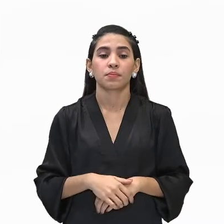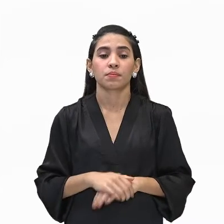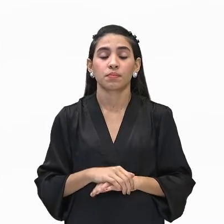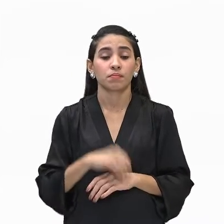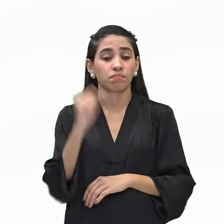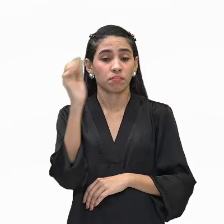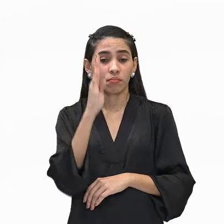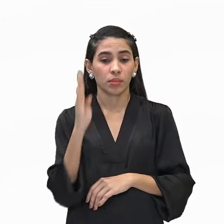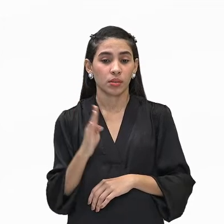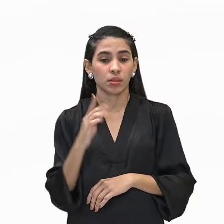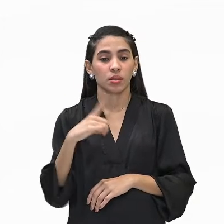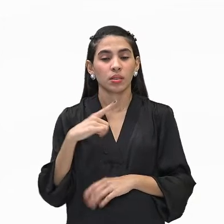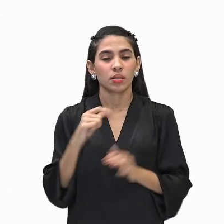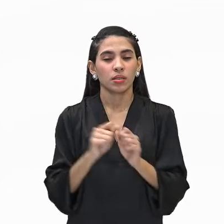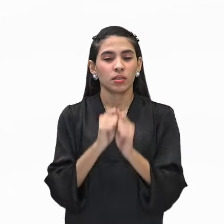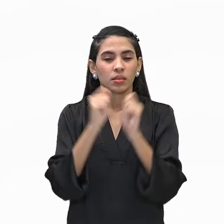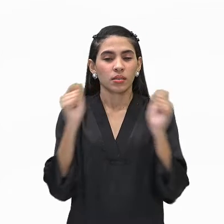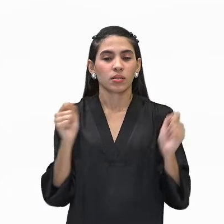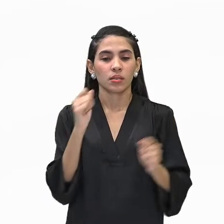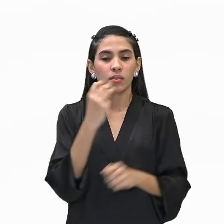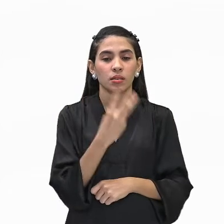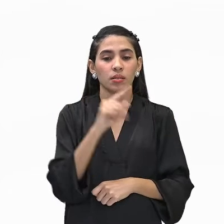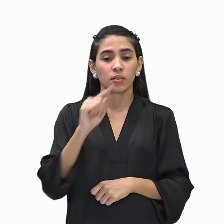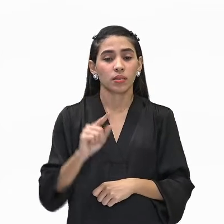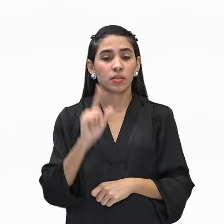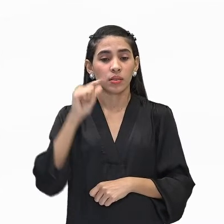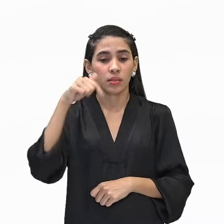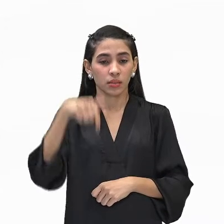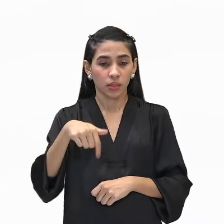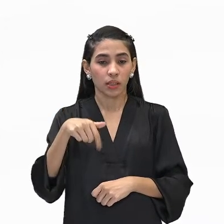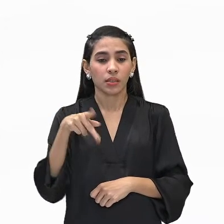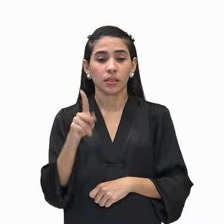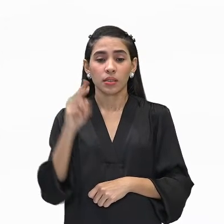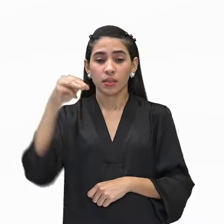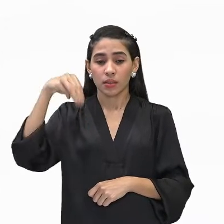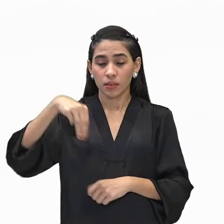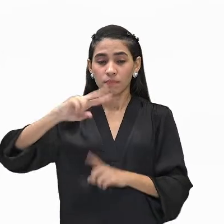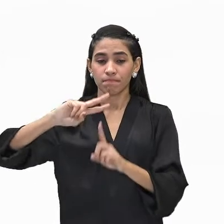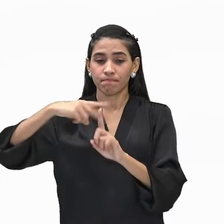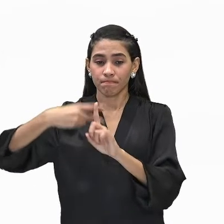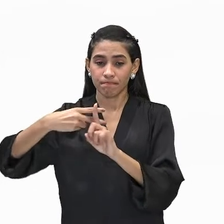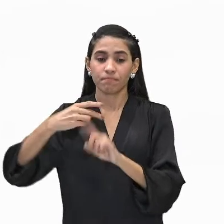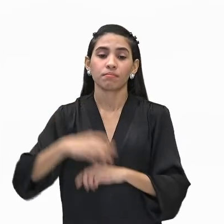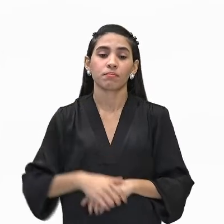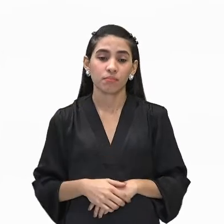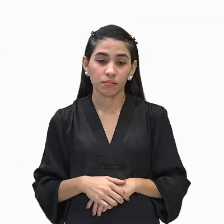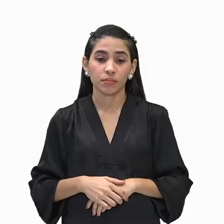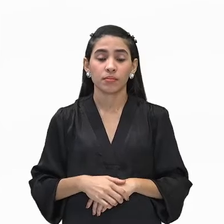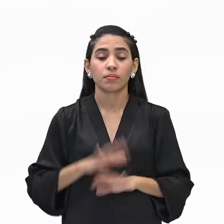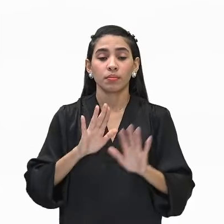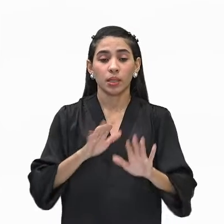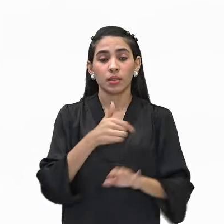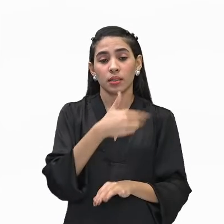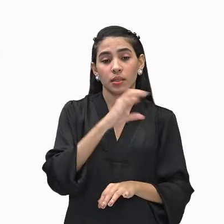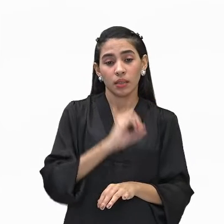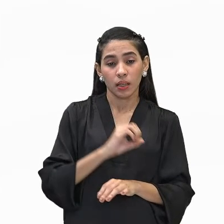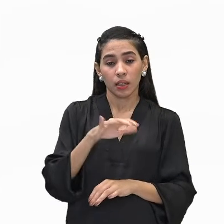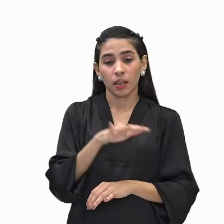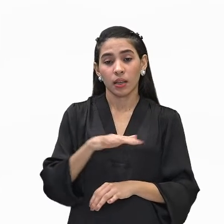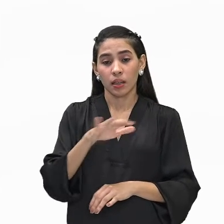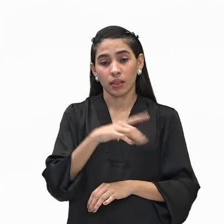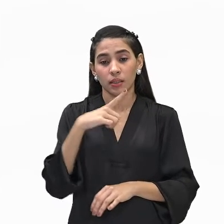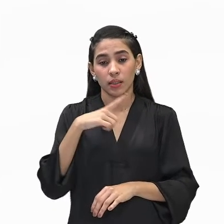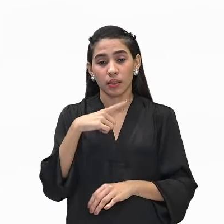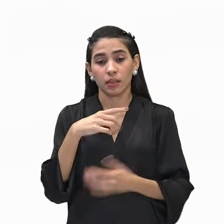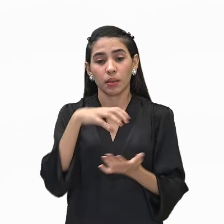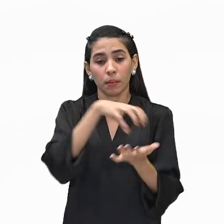Brasil, ela se estende por 3,7 milhões de quilômetros e 10% dessa área constitui unidades de